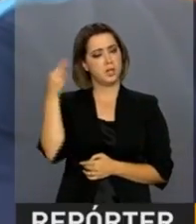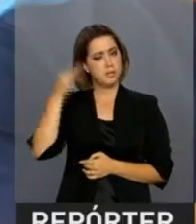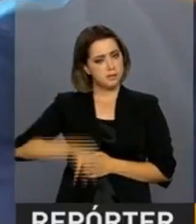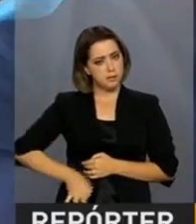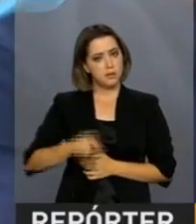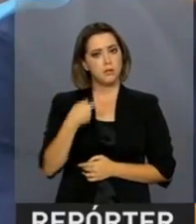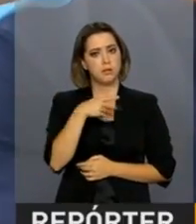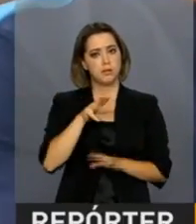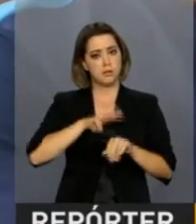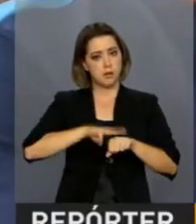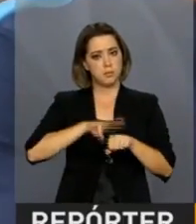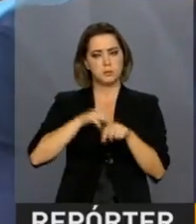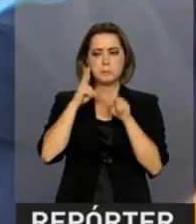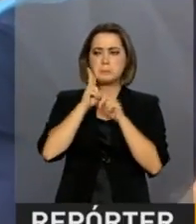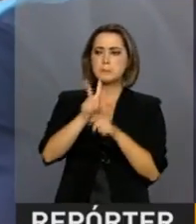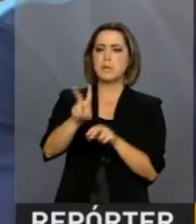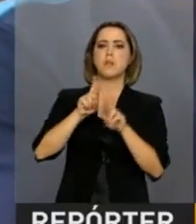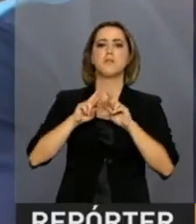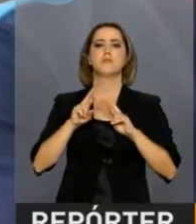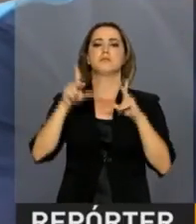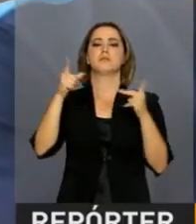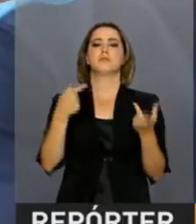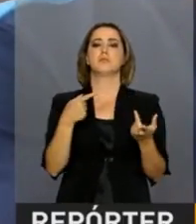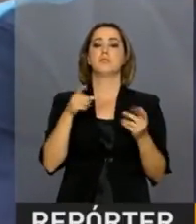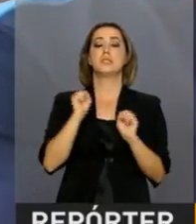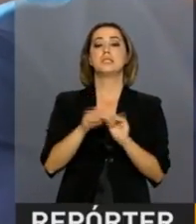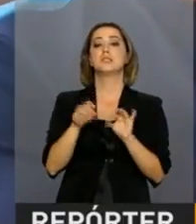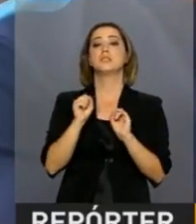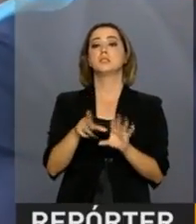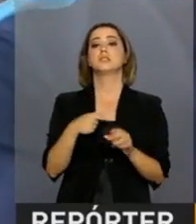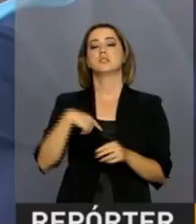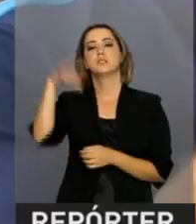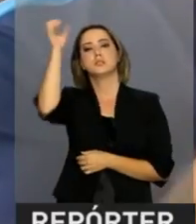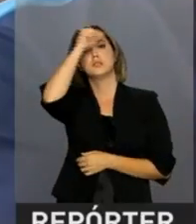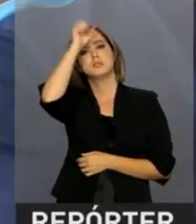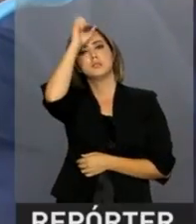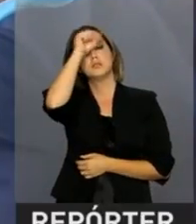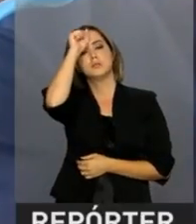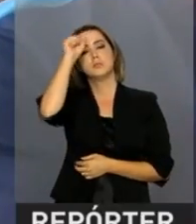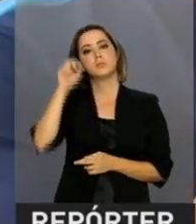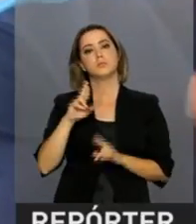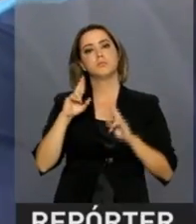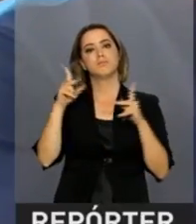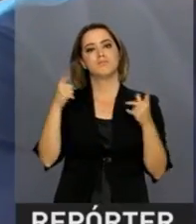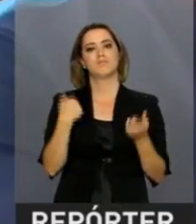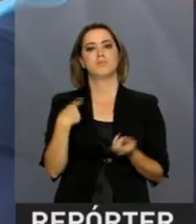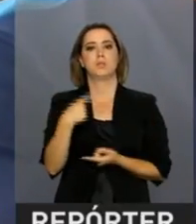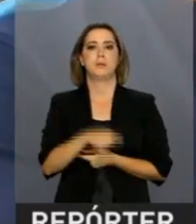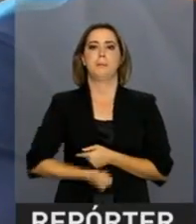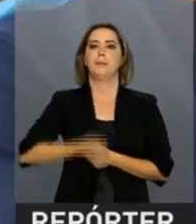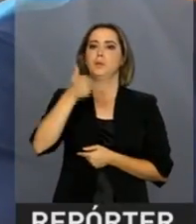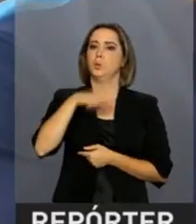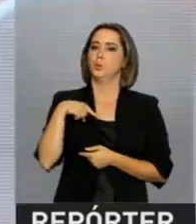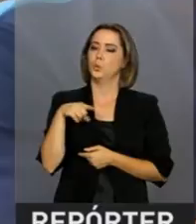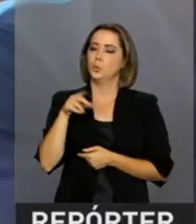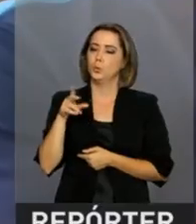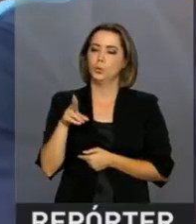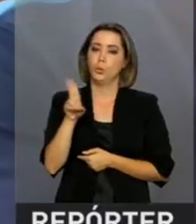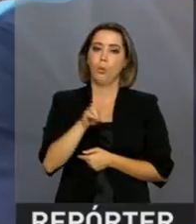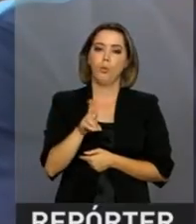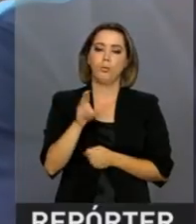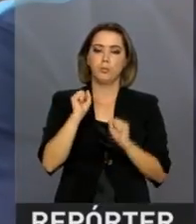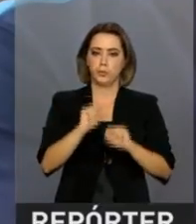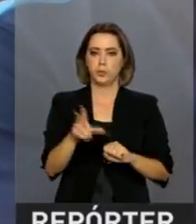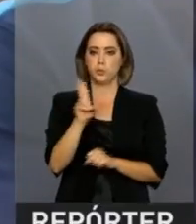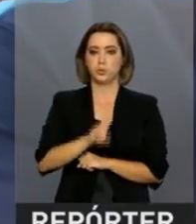sendo vista de outra forma, está sendo ensinada e aprendida de uma forma que vai ser muito mais útil para todos os alunos. A